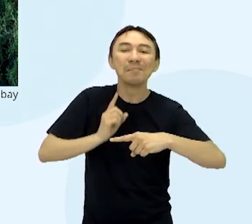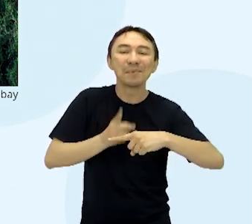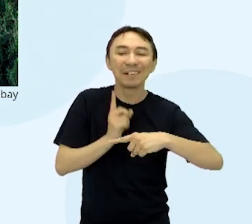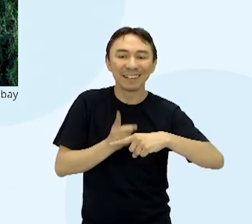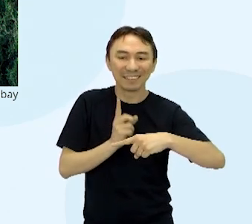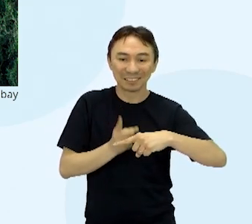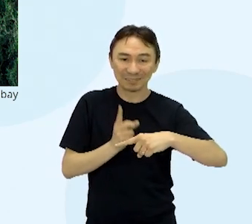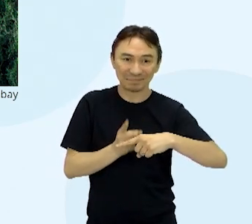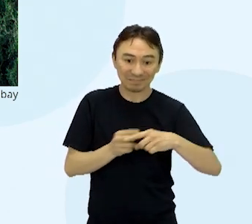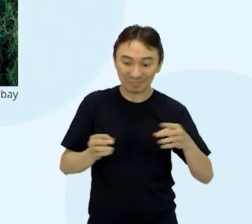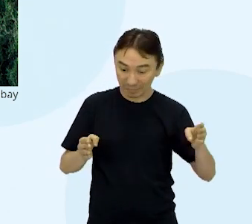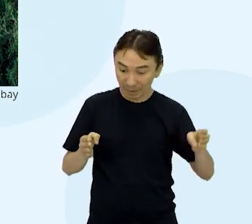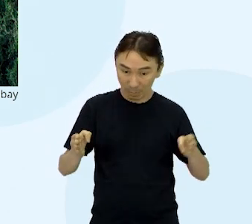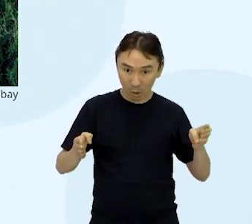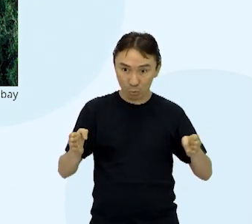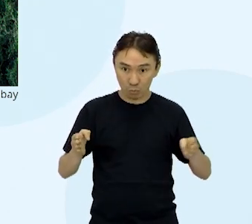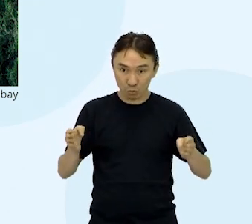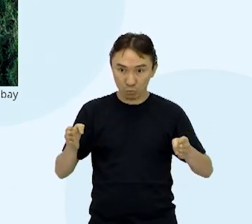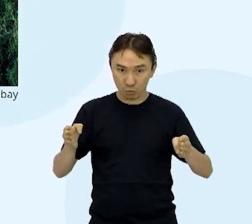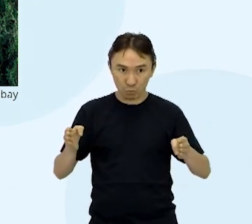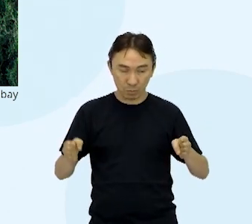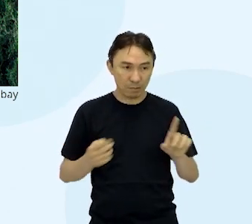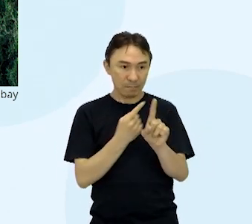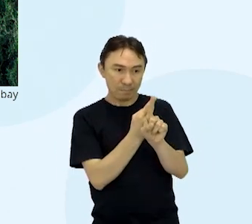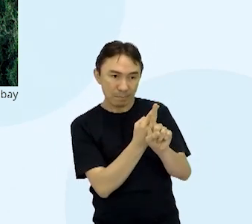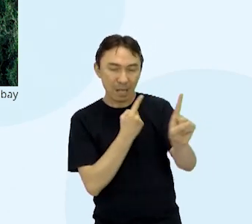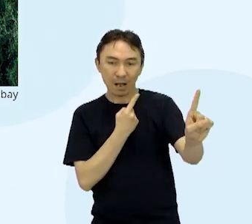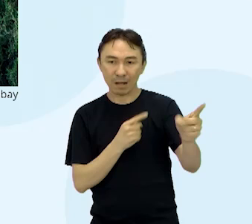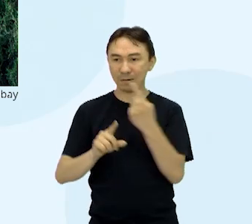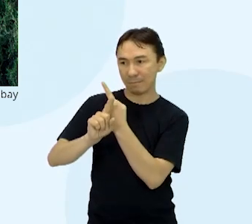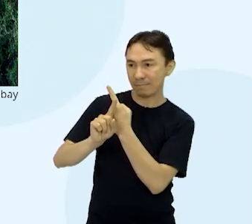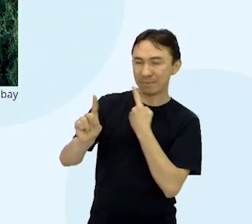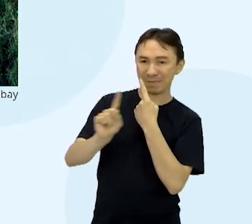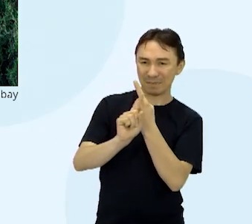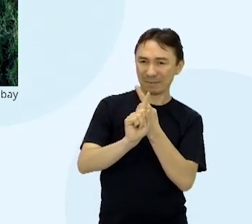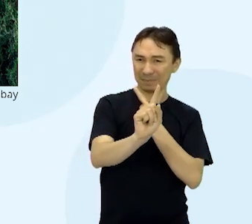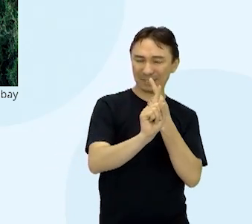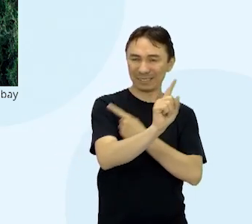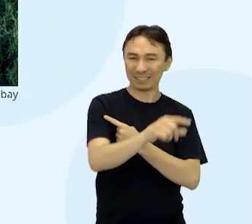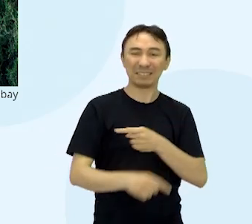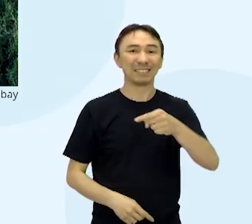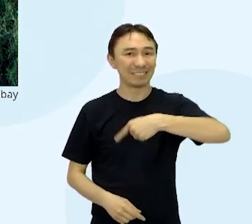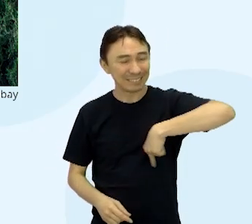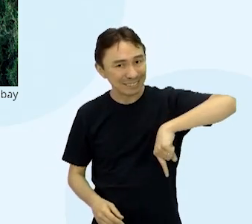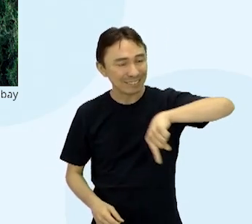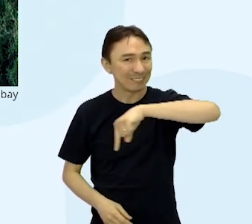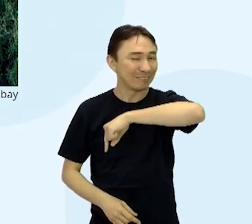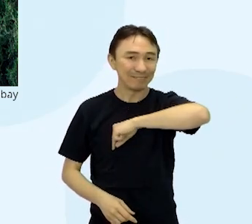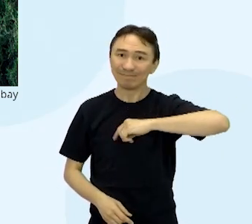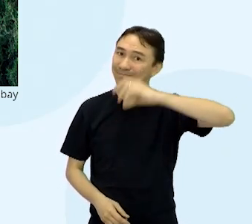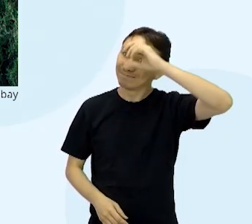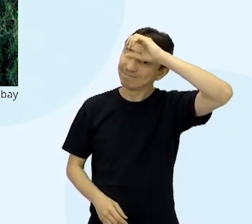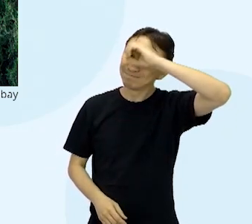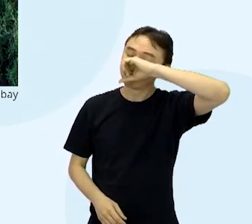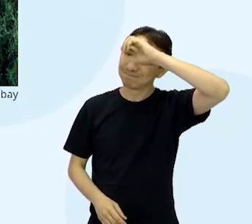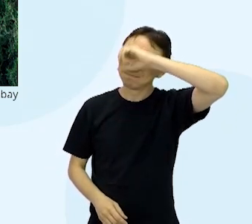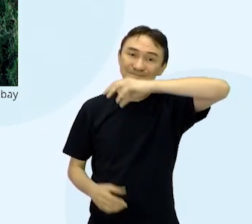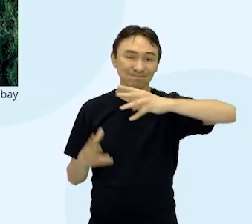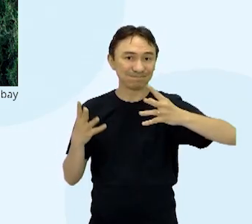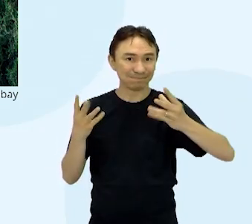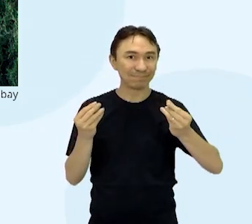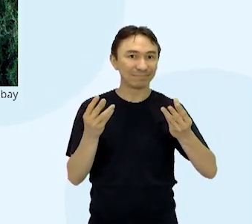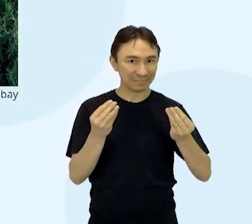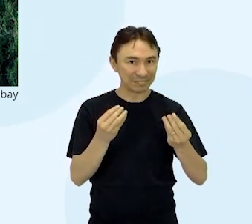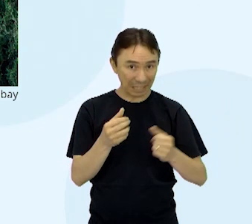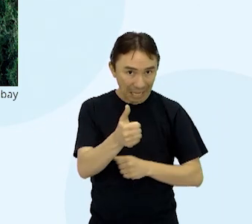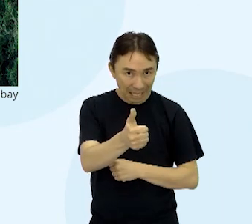de quarentena, ele está fazendo a gente sentir, vivenciar, aprender um montão de coisas, não é? Então, vamos